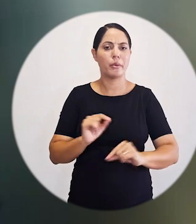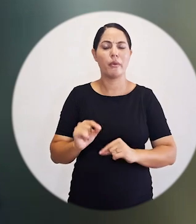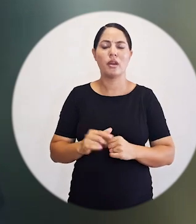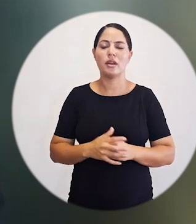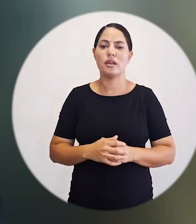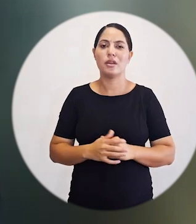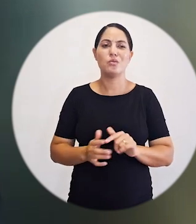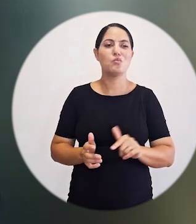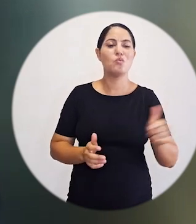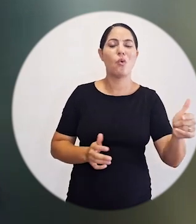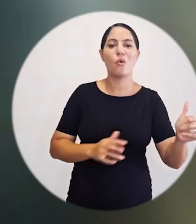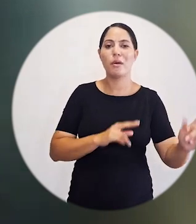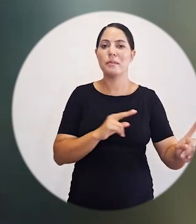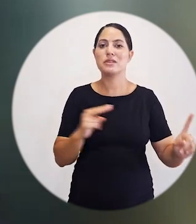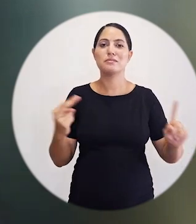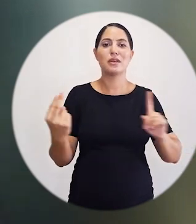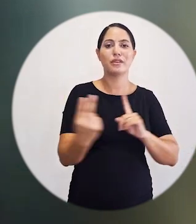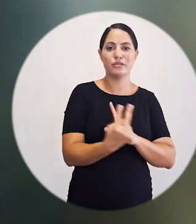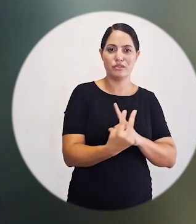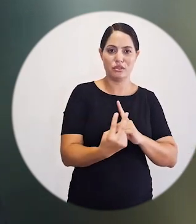também, uma